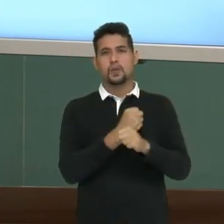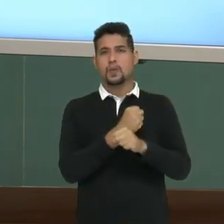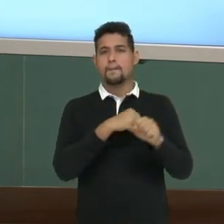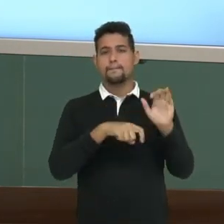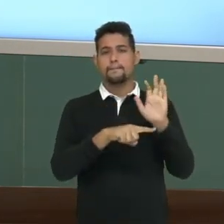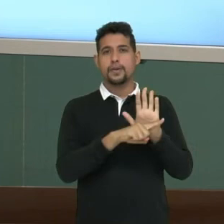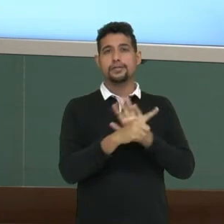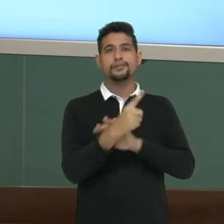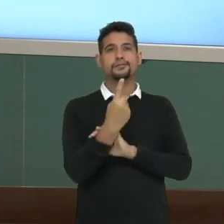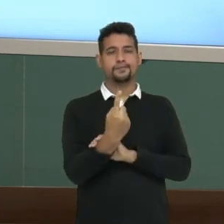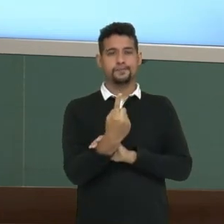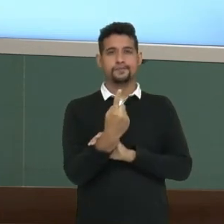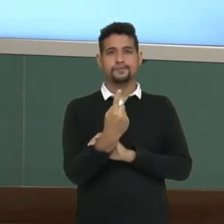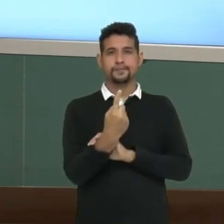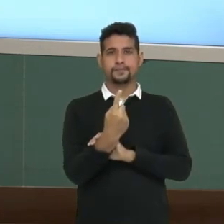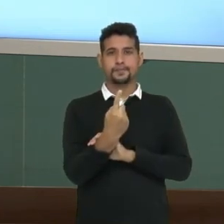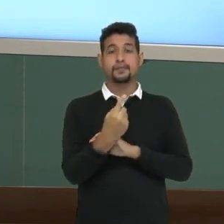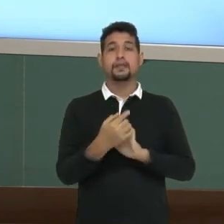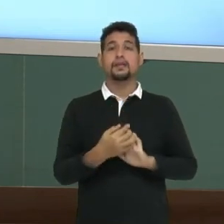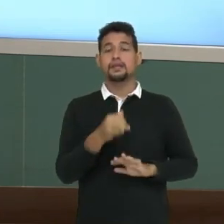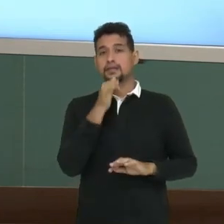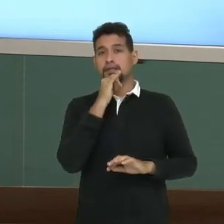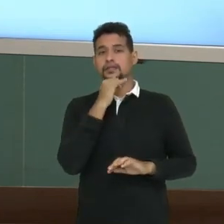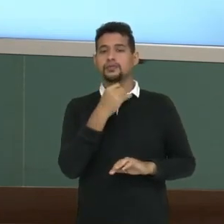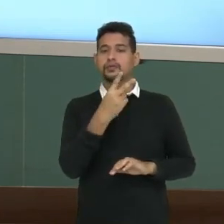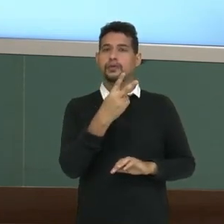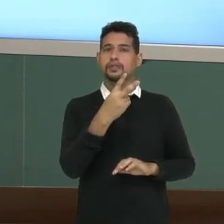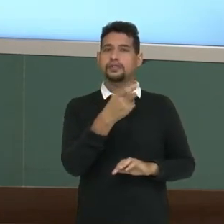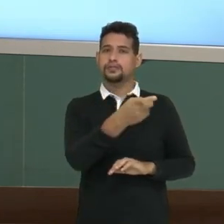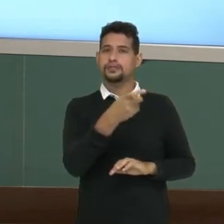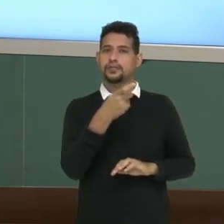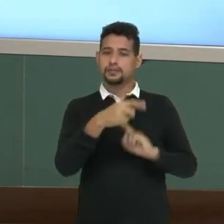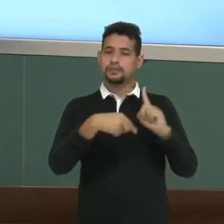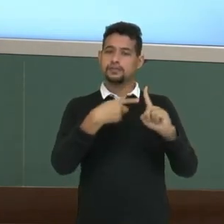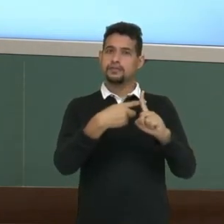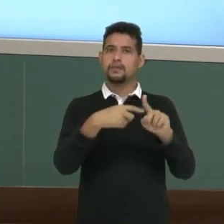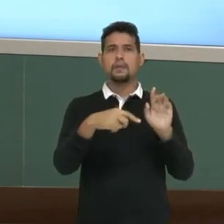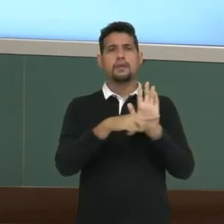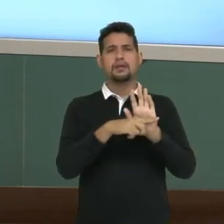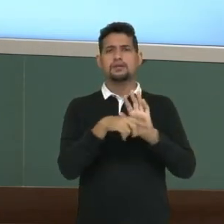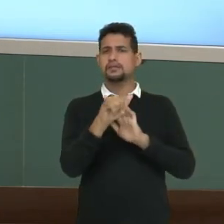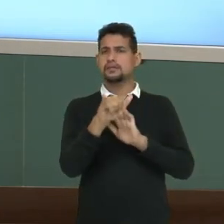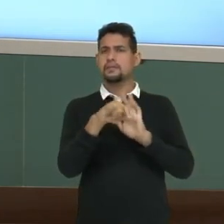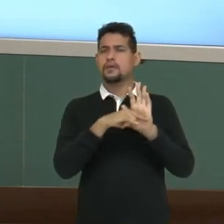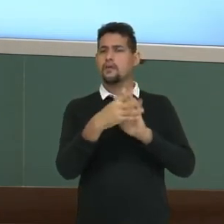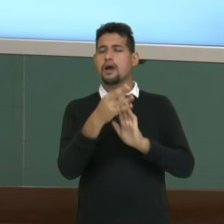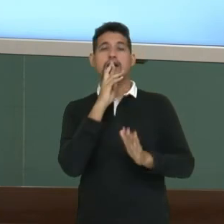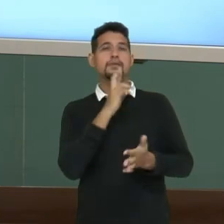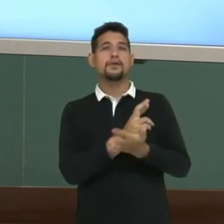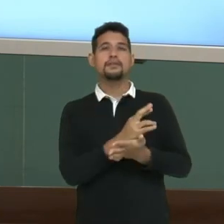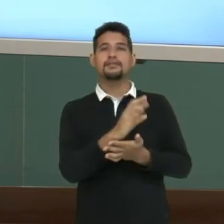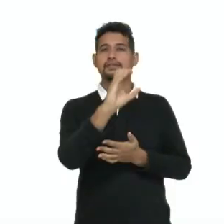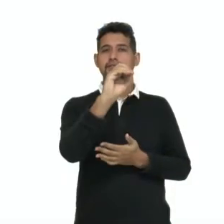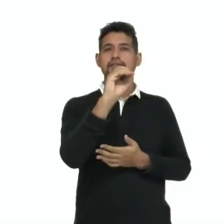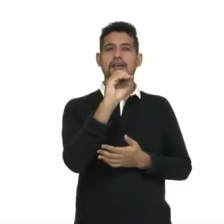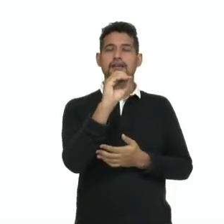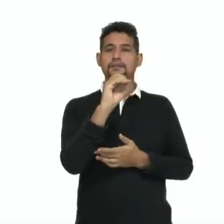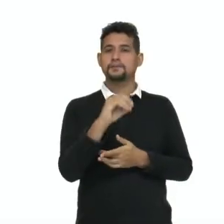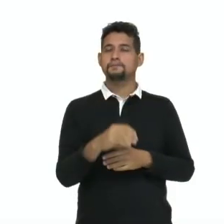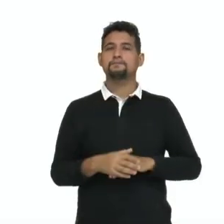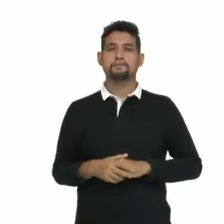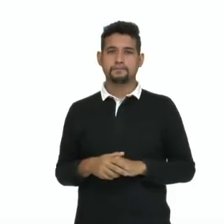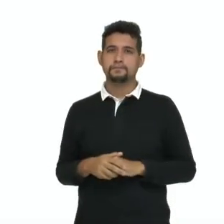1. Ficamos com 2x positivo menos y menos 4 igual a 0 em relação a esse